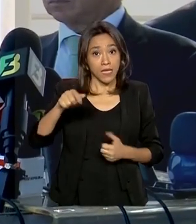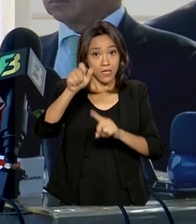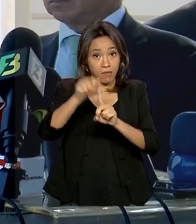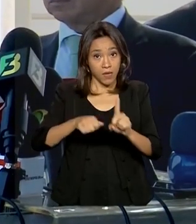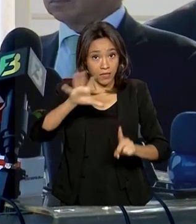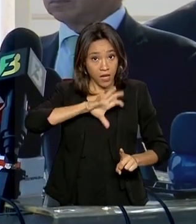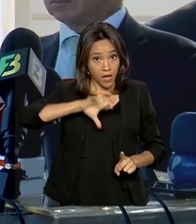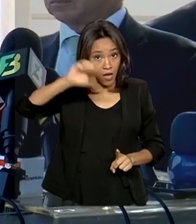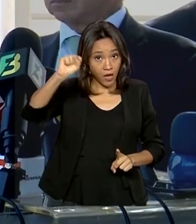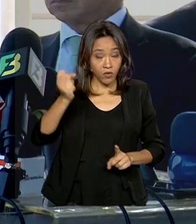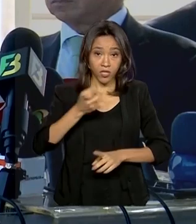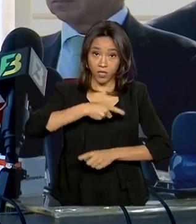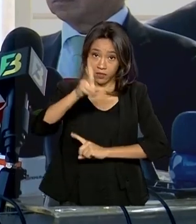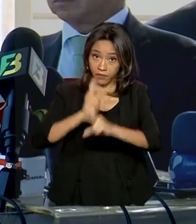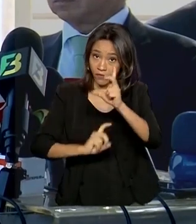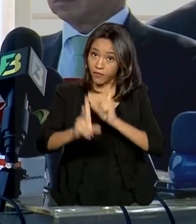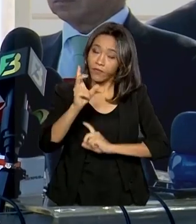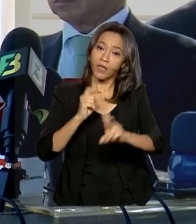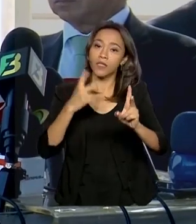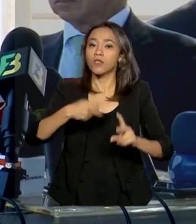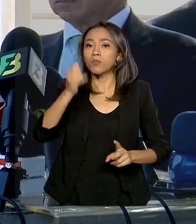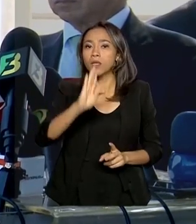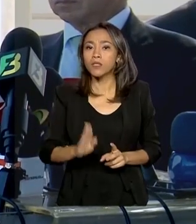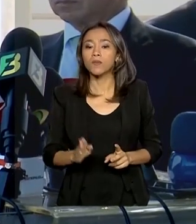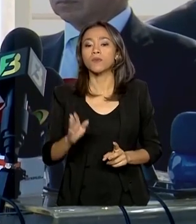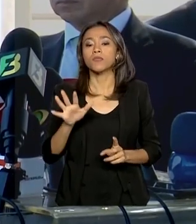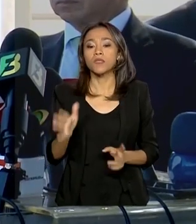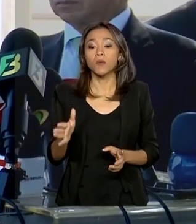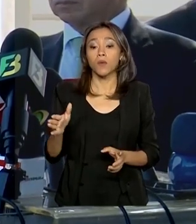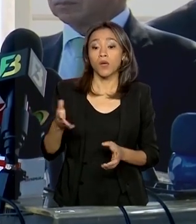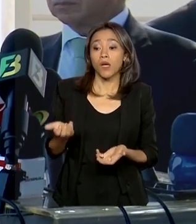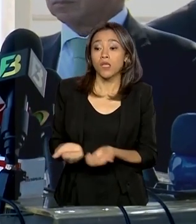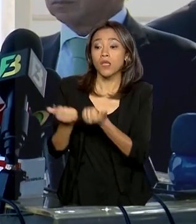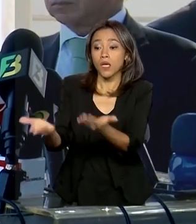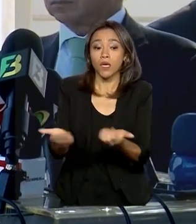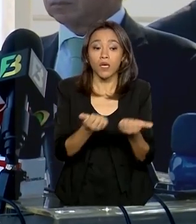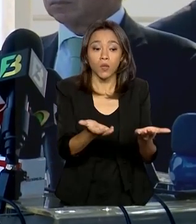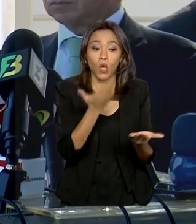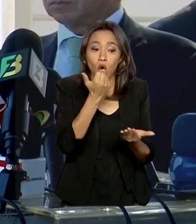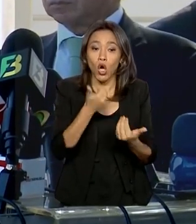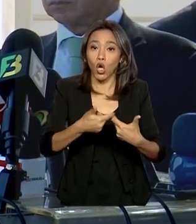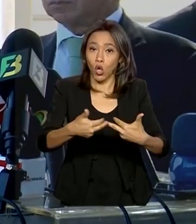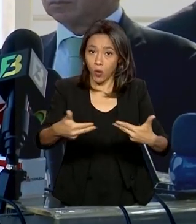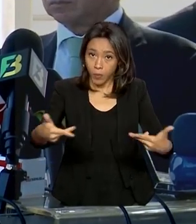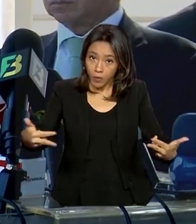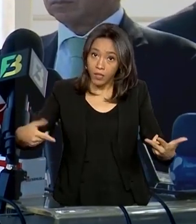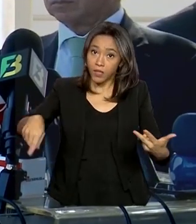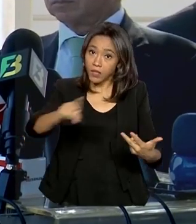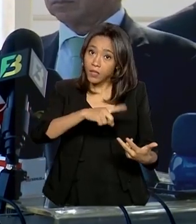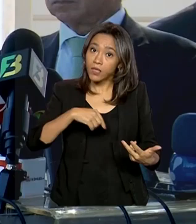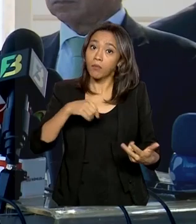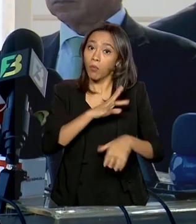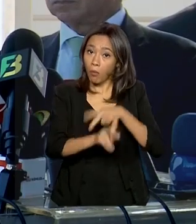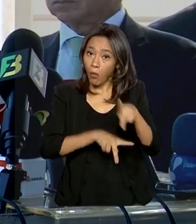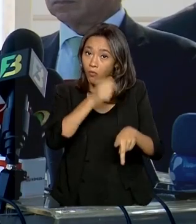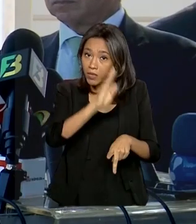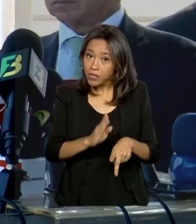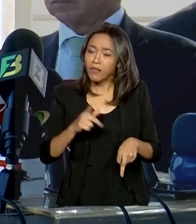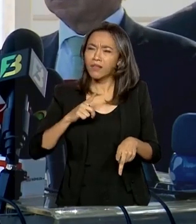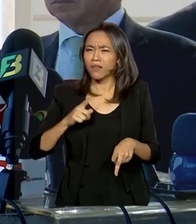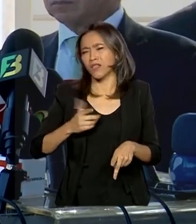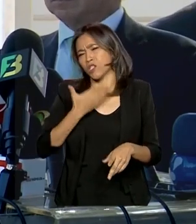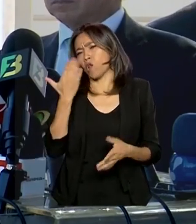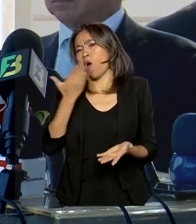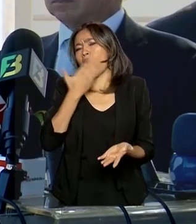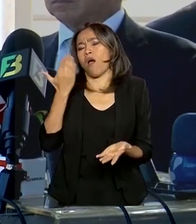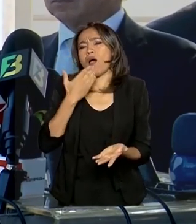das exportações brasileiras. Então, o agro alimentando o seu povo, 212 milhões de brasileiros, e ainda com excedente para